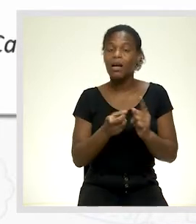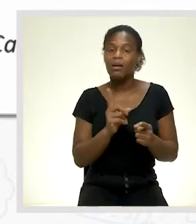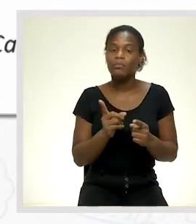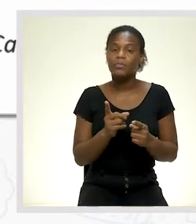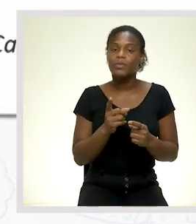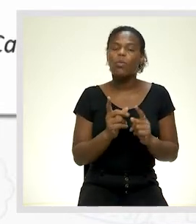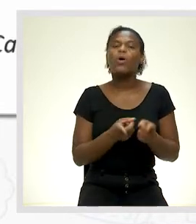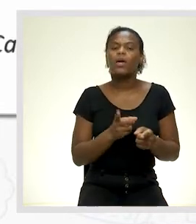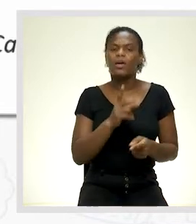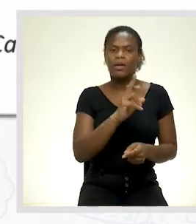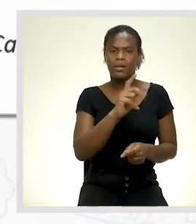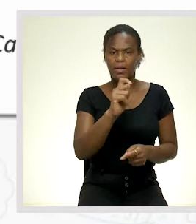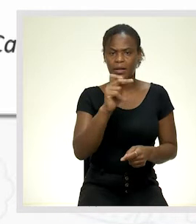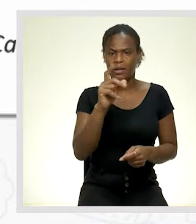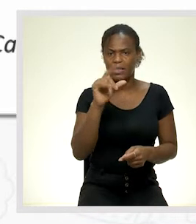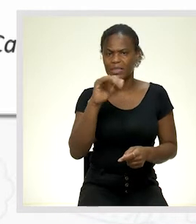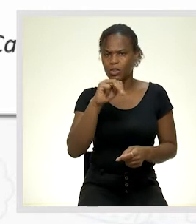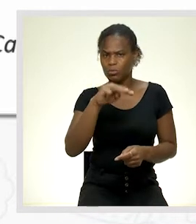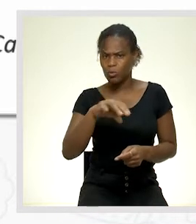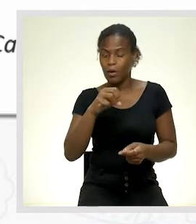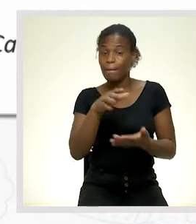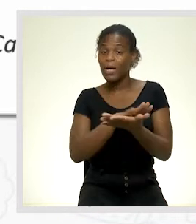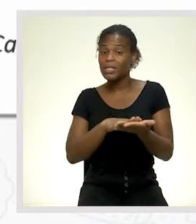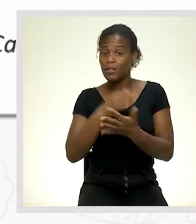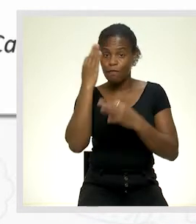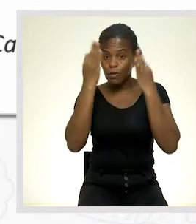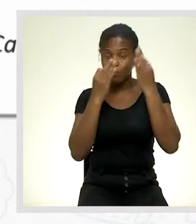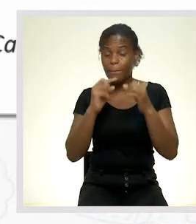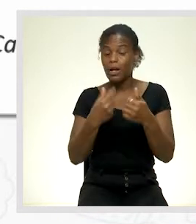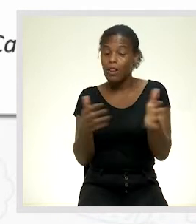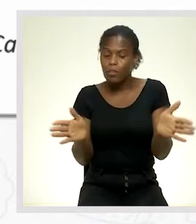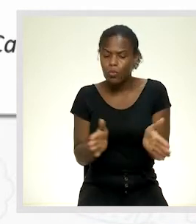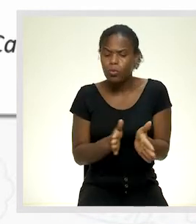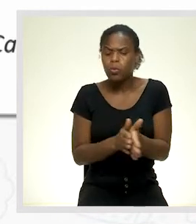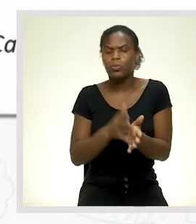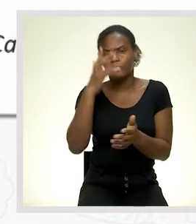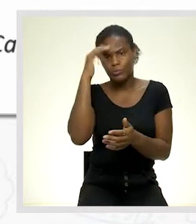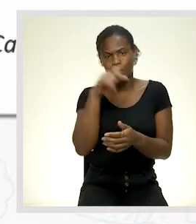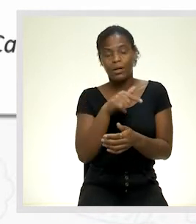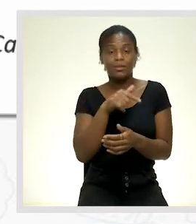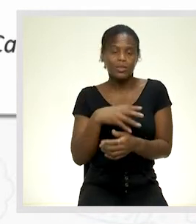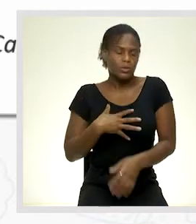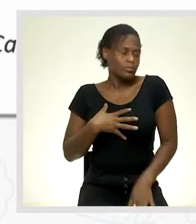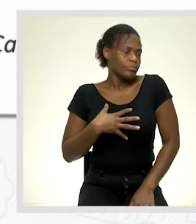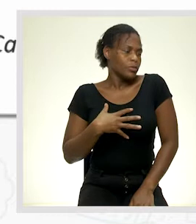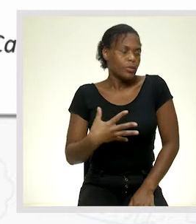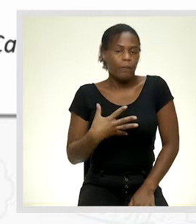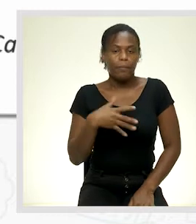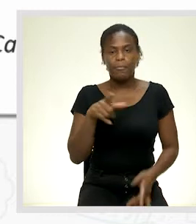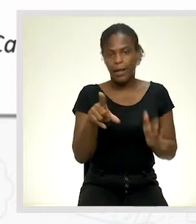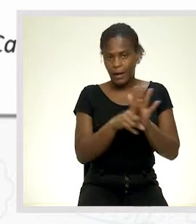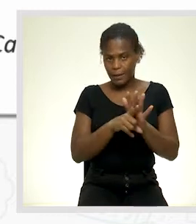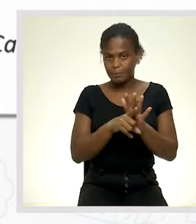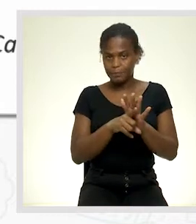é, pois, o realismo? É uma base filosófica para todas as concepções do espírito, uma